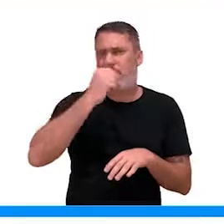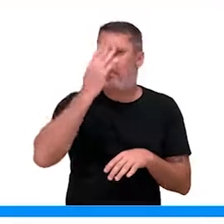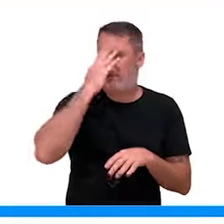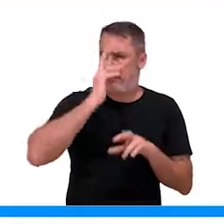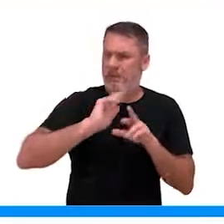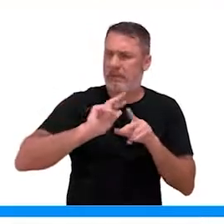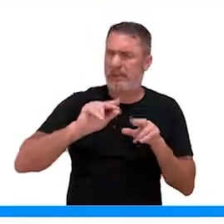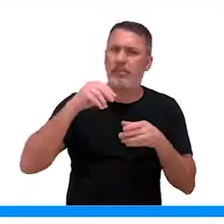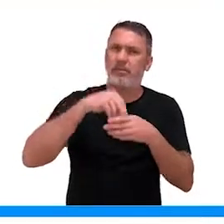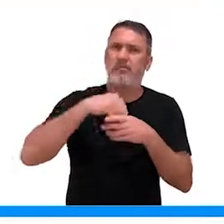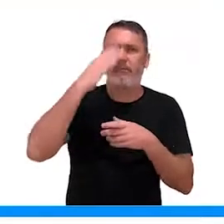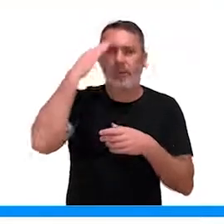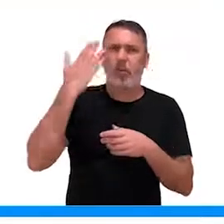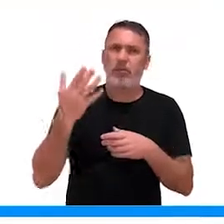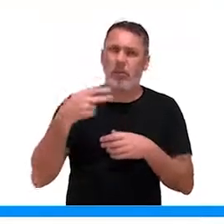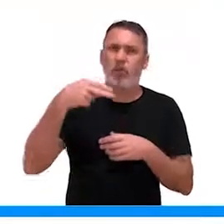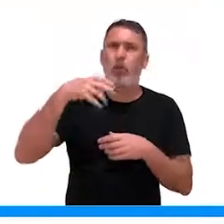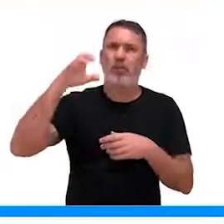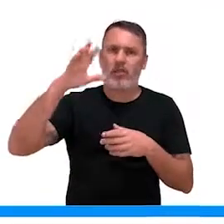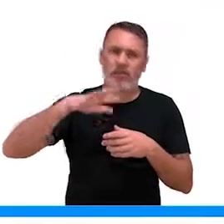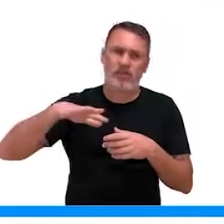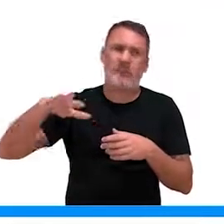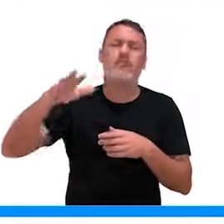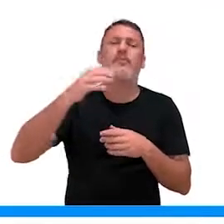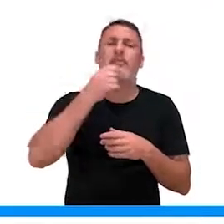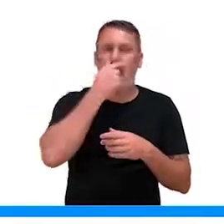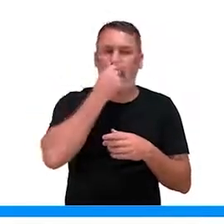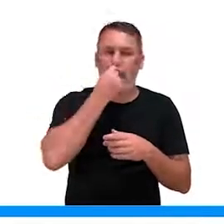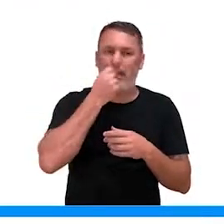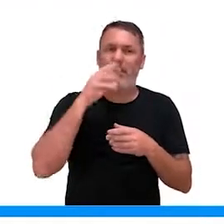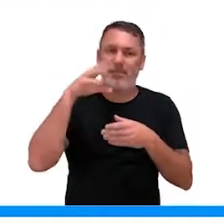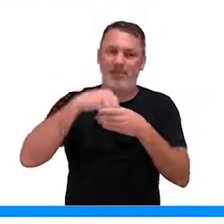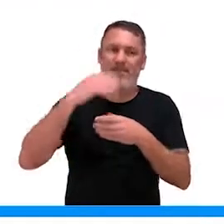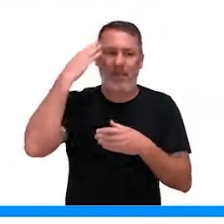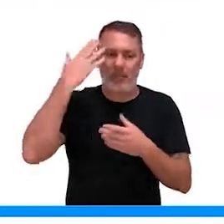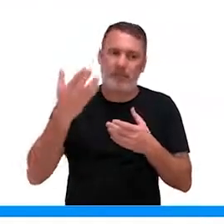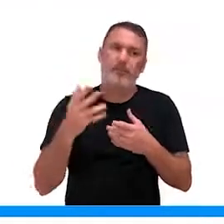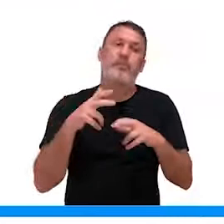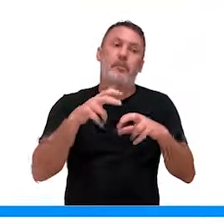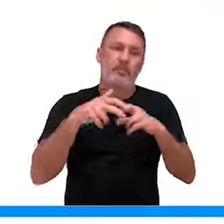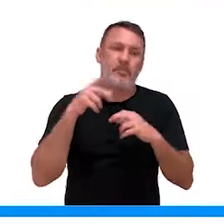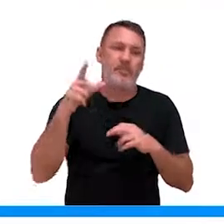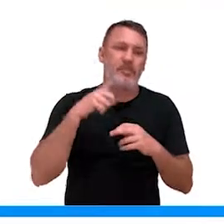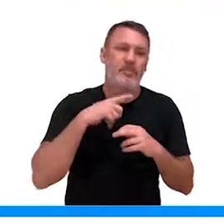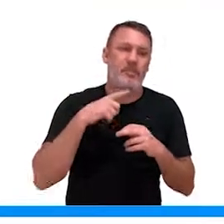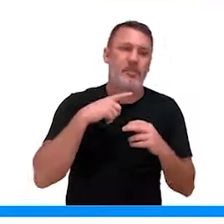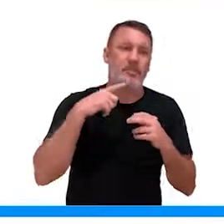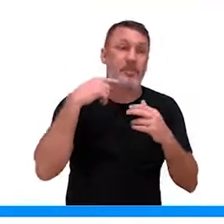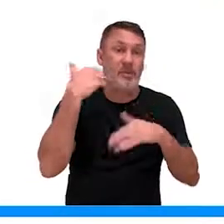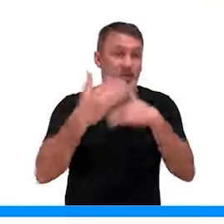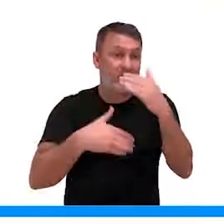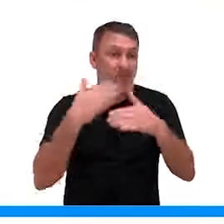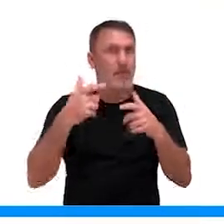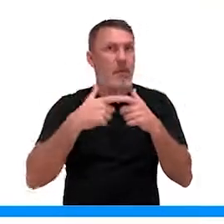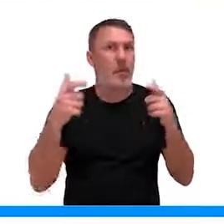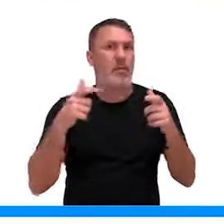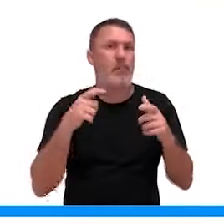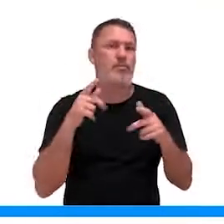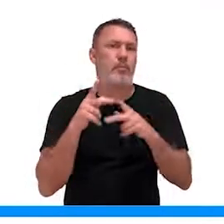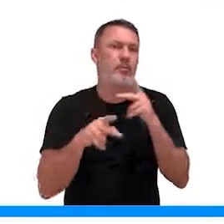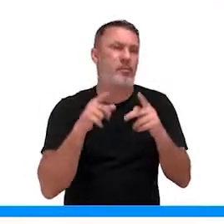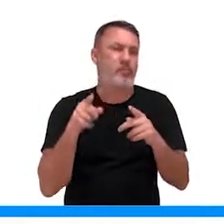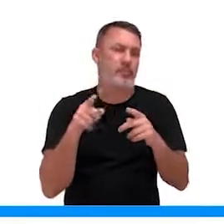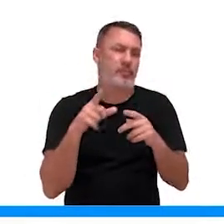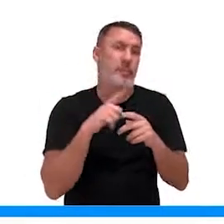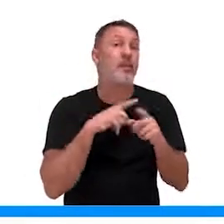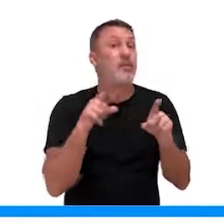belezas naturais que temos, nesse meio, e isso promoveu o desenvolvimento massivo do setor terciário,